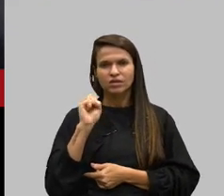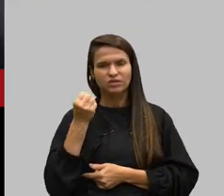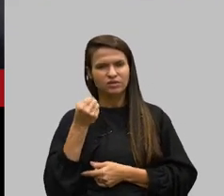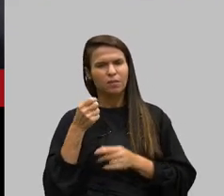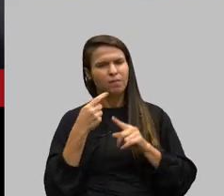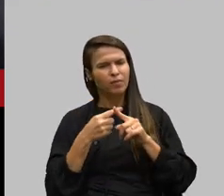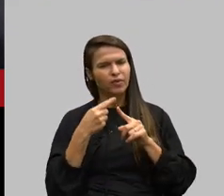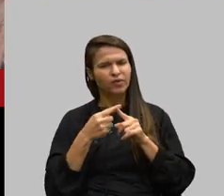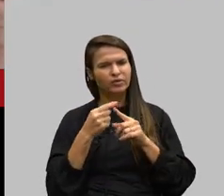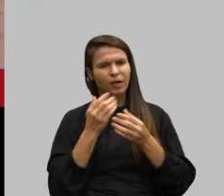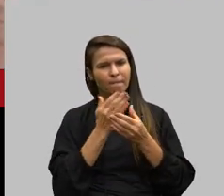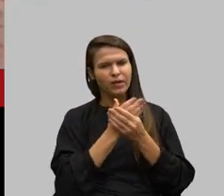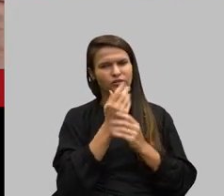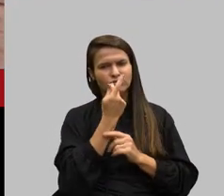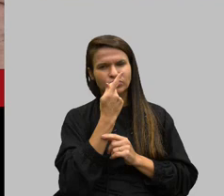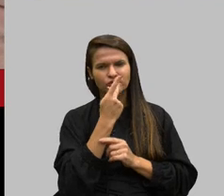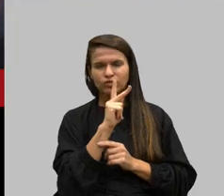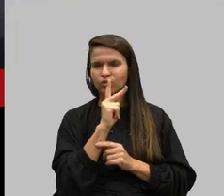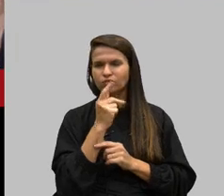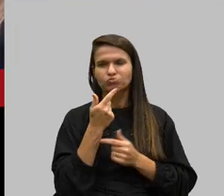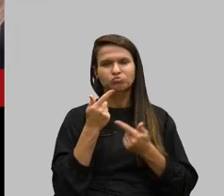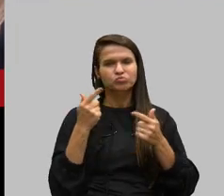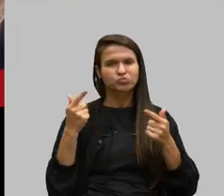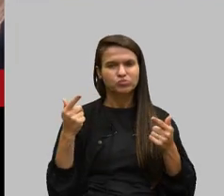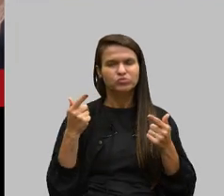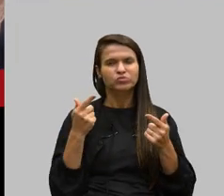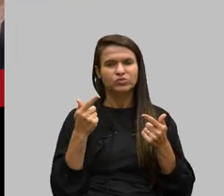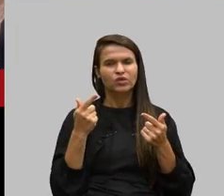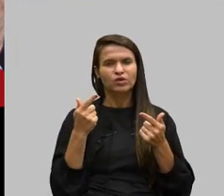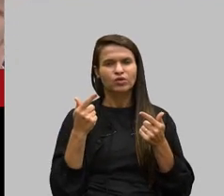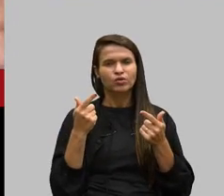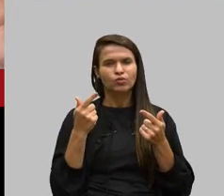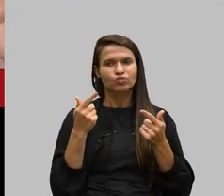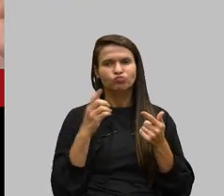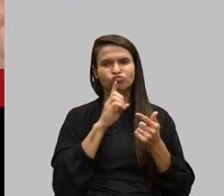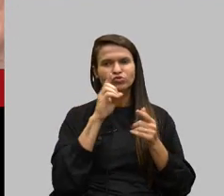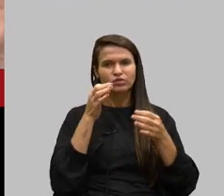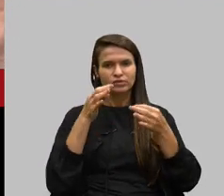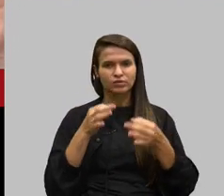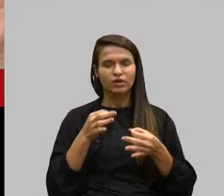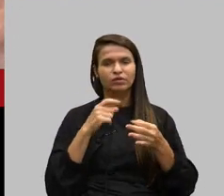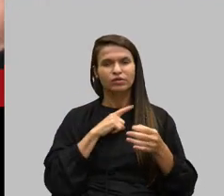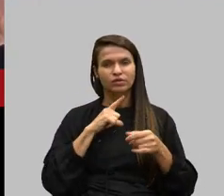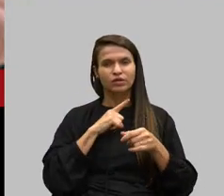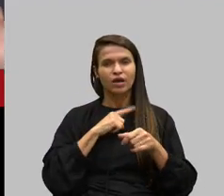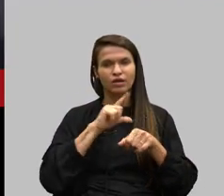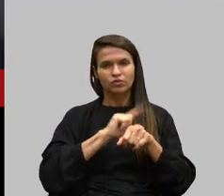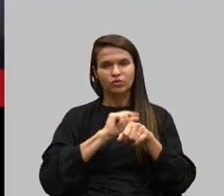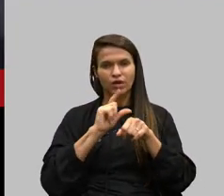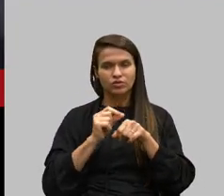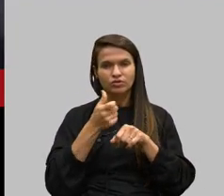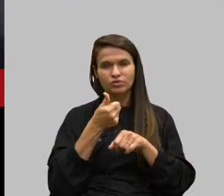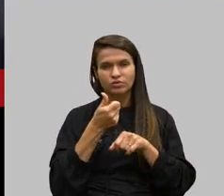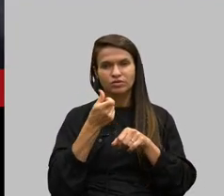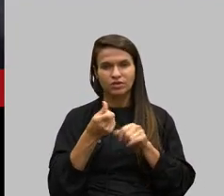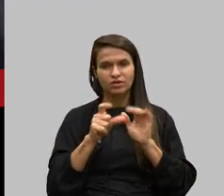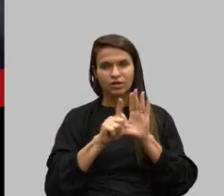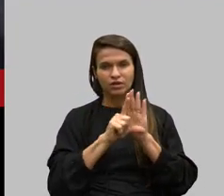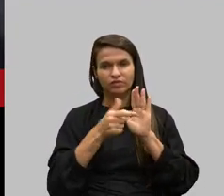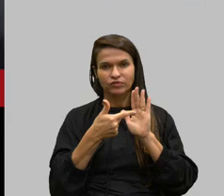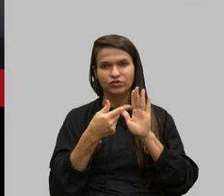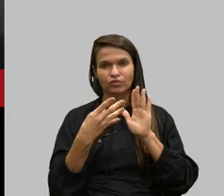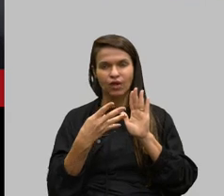senhor já que não há previsão no rol de atribuições previsto no artigo 16 da Lei 24